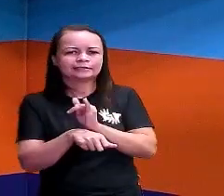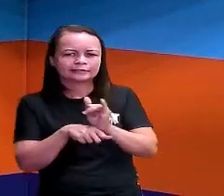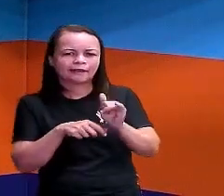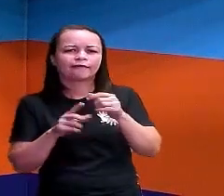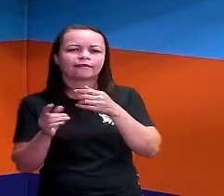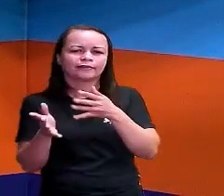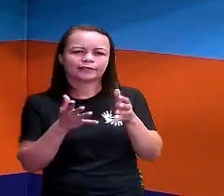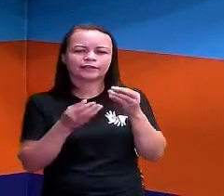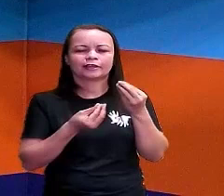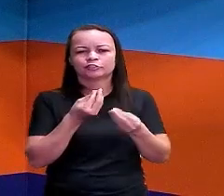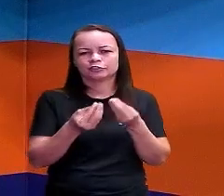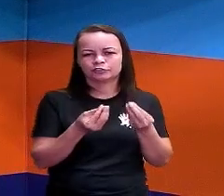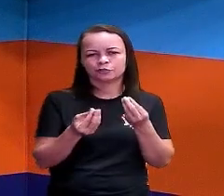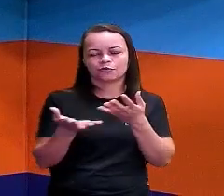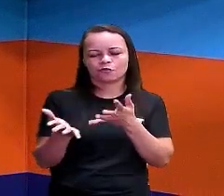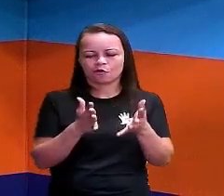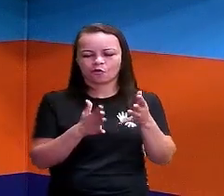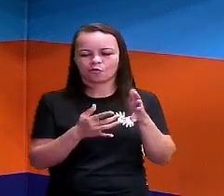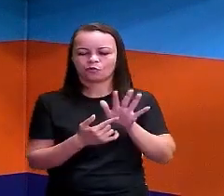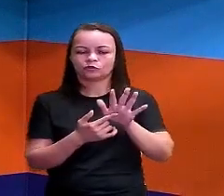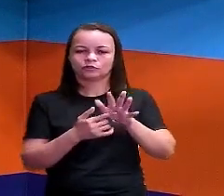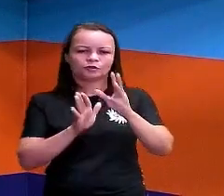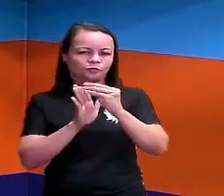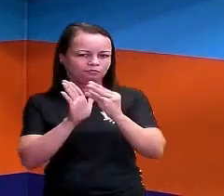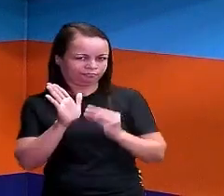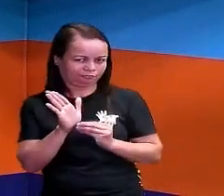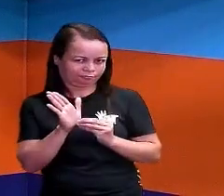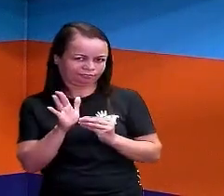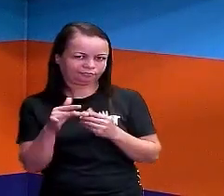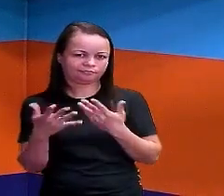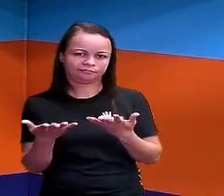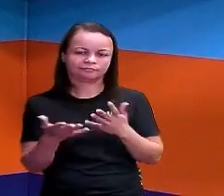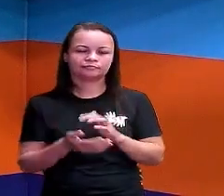lá quando eu trouxe ali como conteúdo, né?